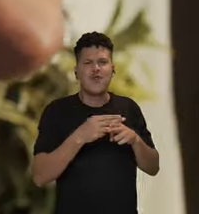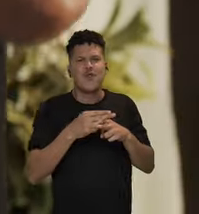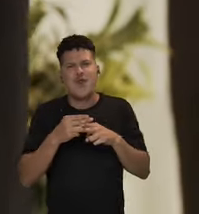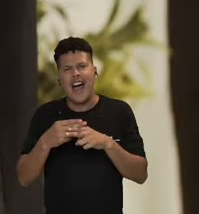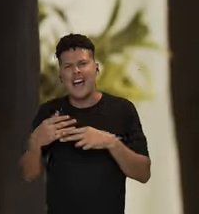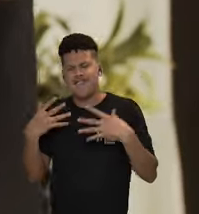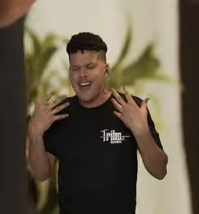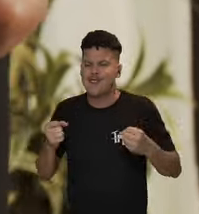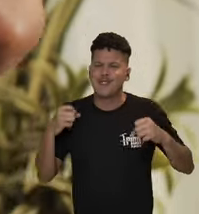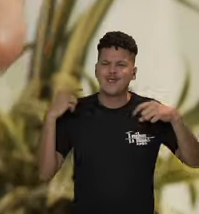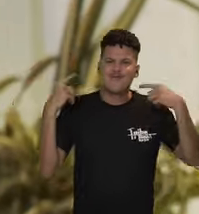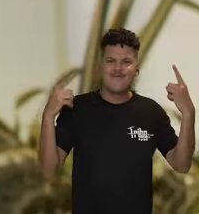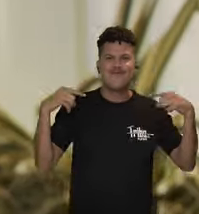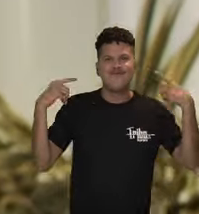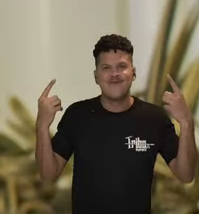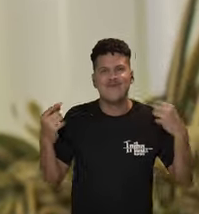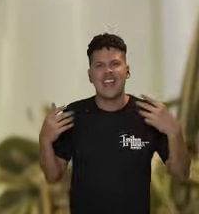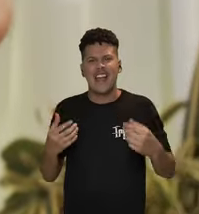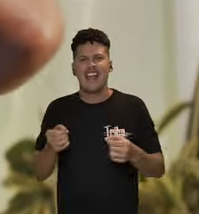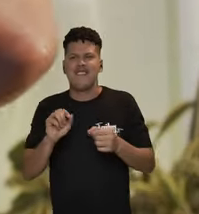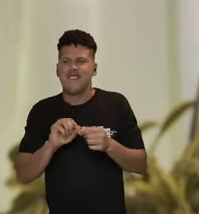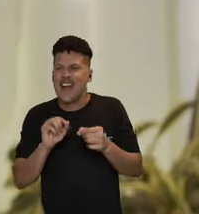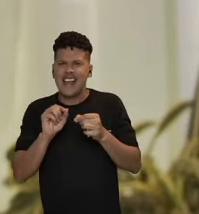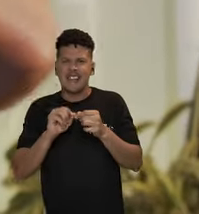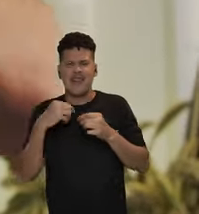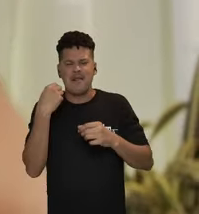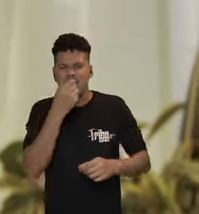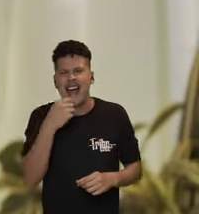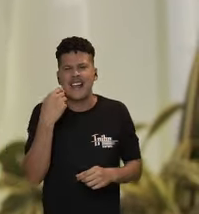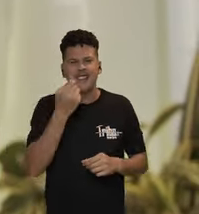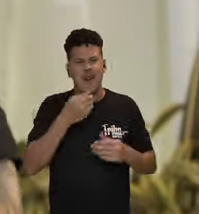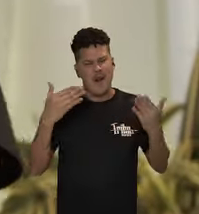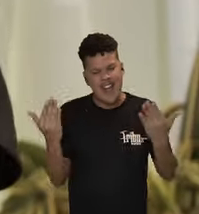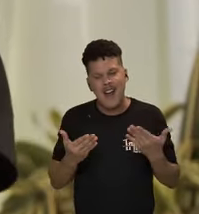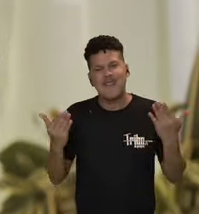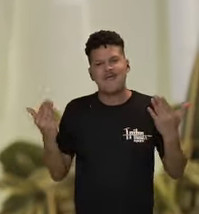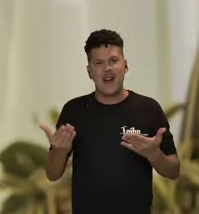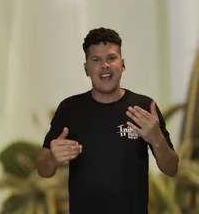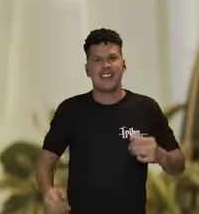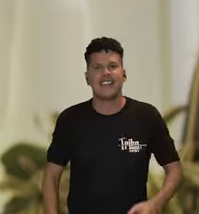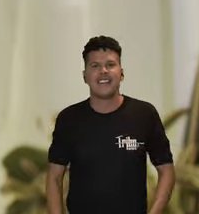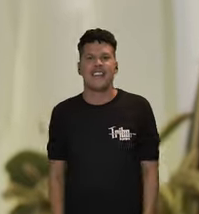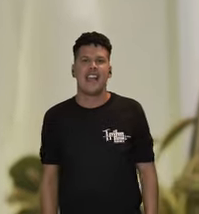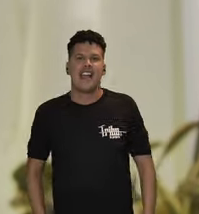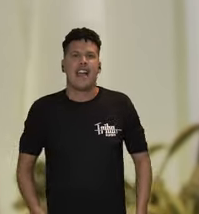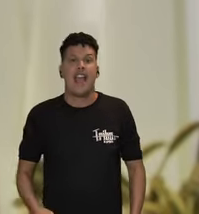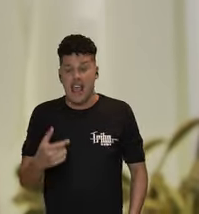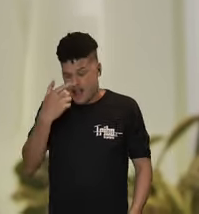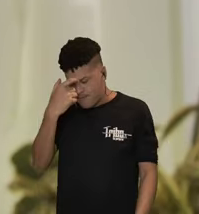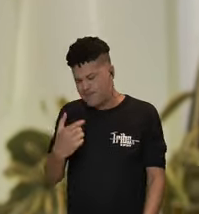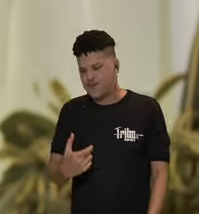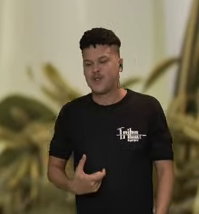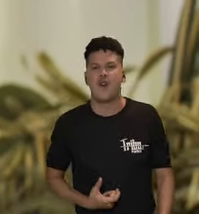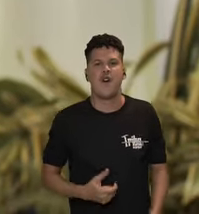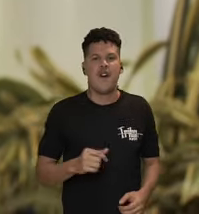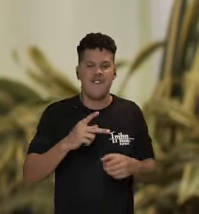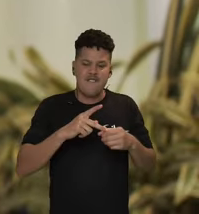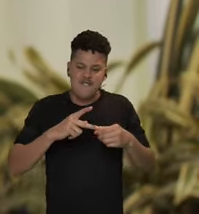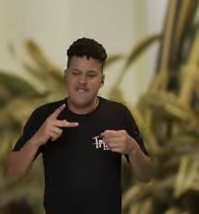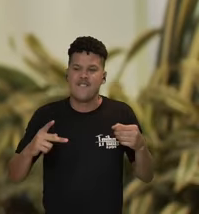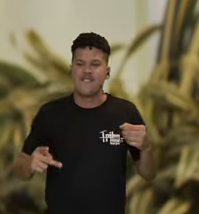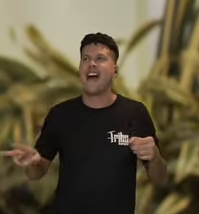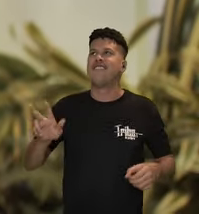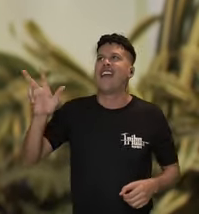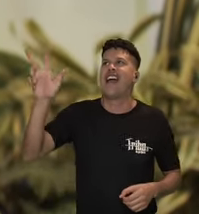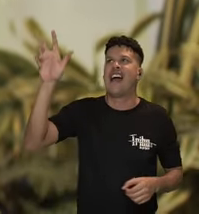insano. E mancha de batom esse momento que vai ser eternizado da gente. Porque eu sou da favela, ela é lá